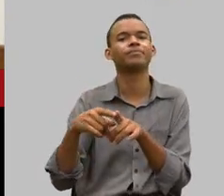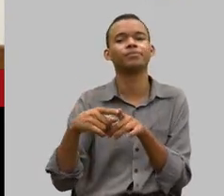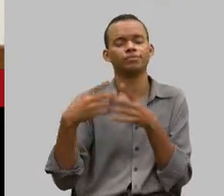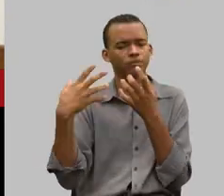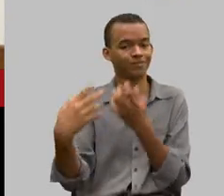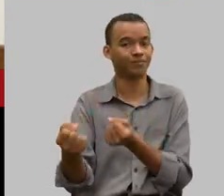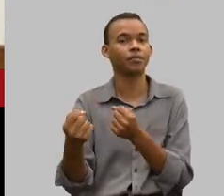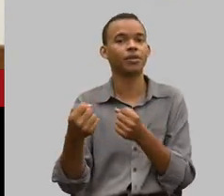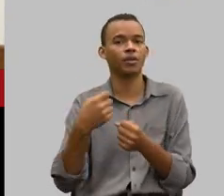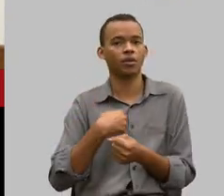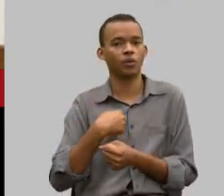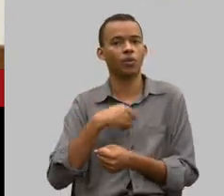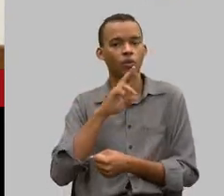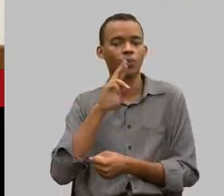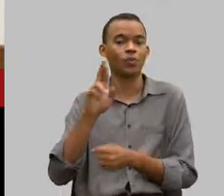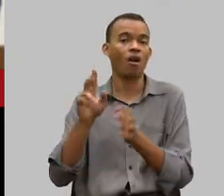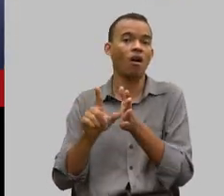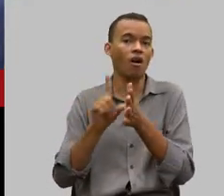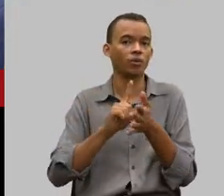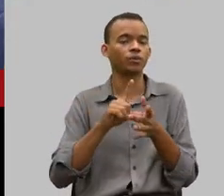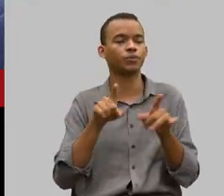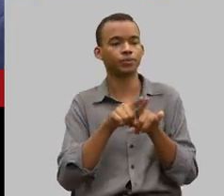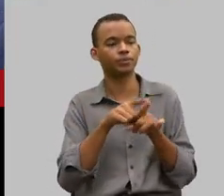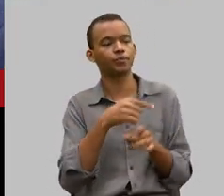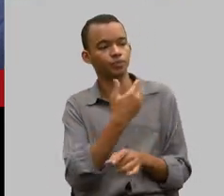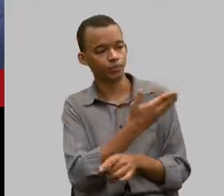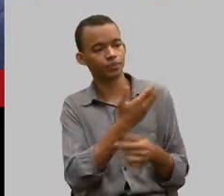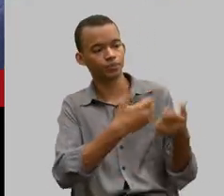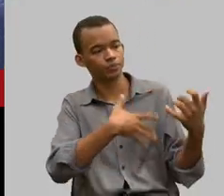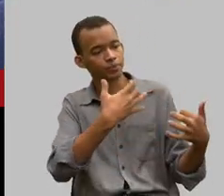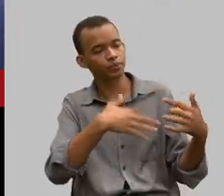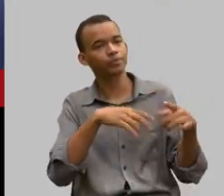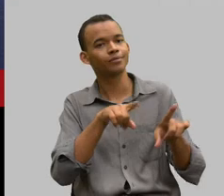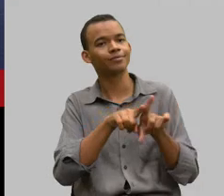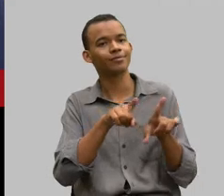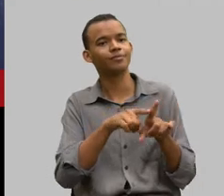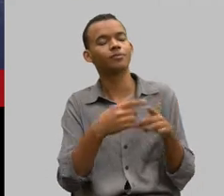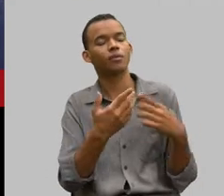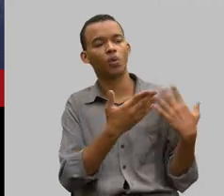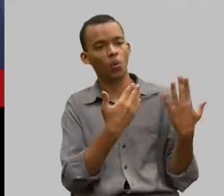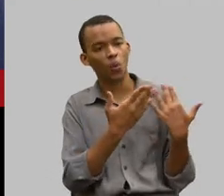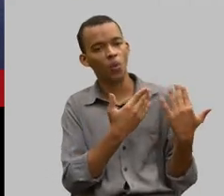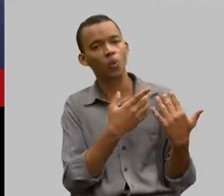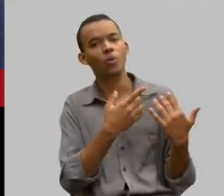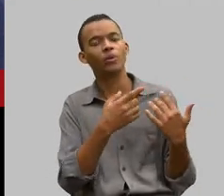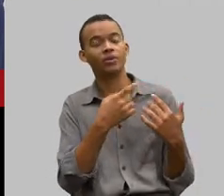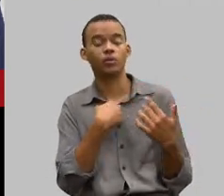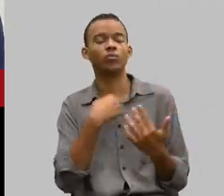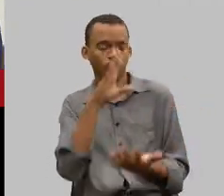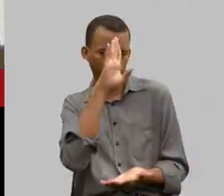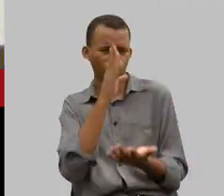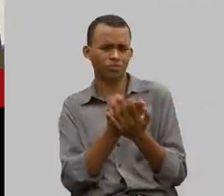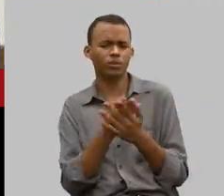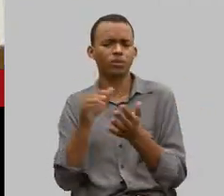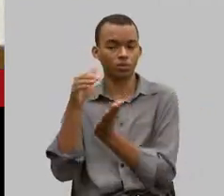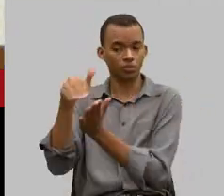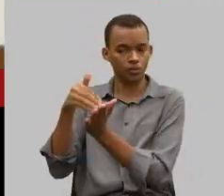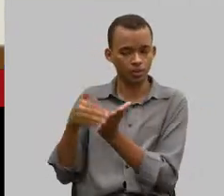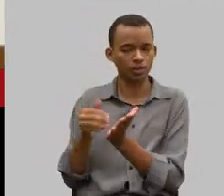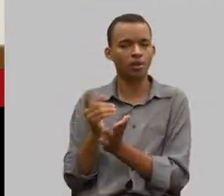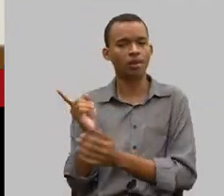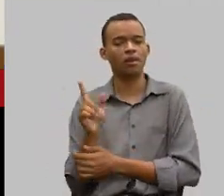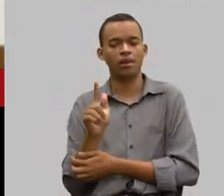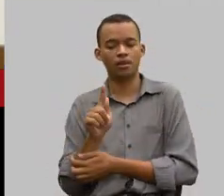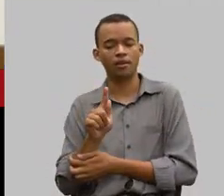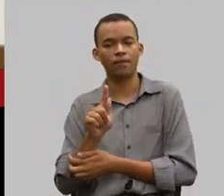essa resposta comentei aqui com Bernardo e também tenho certeza que teremos Adesão do secretário Gustavo aladar para que a